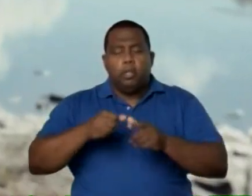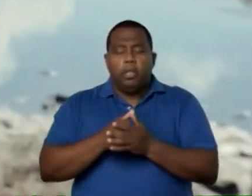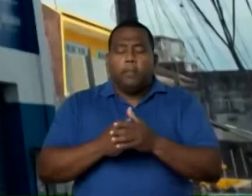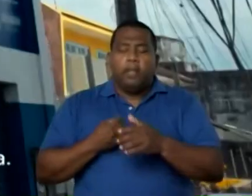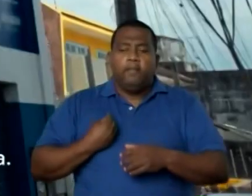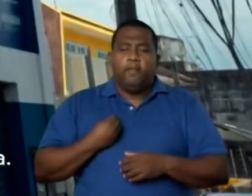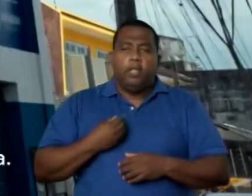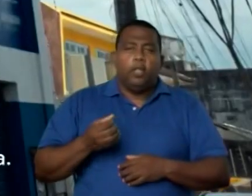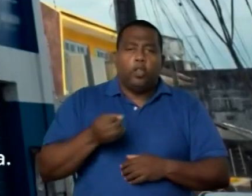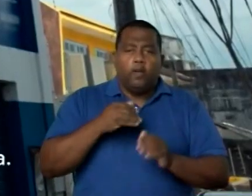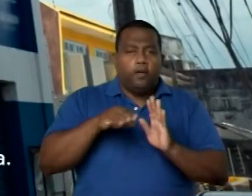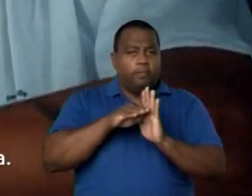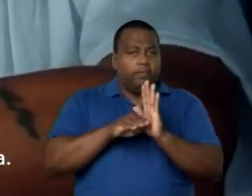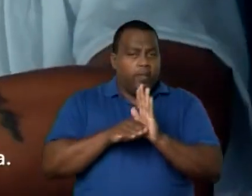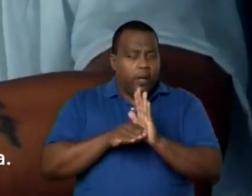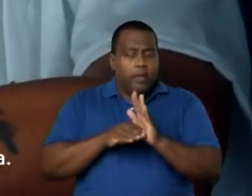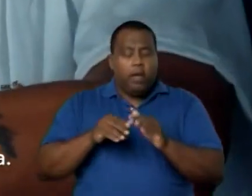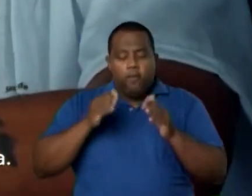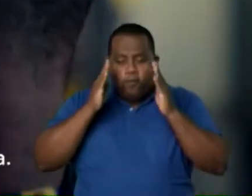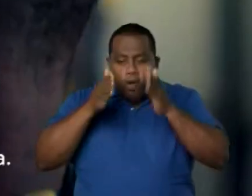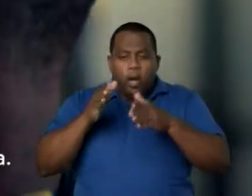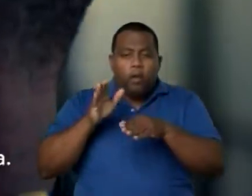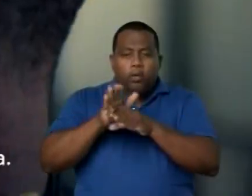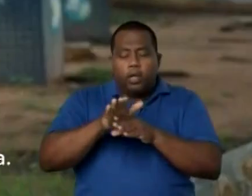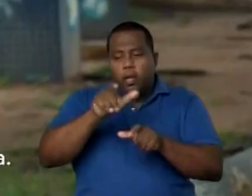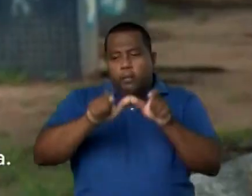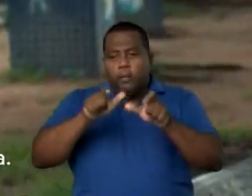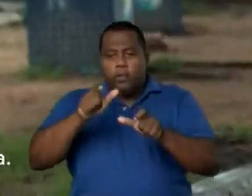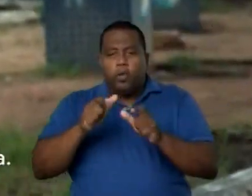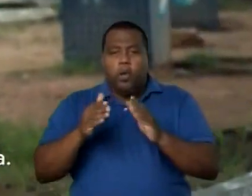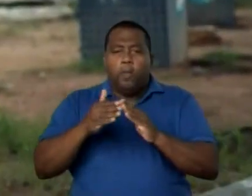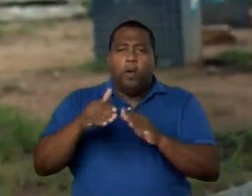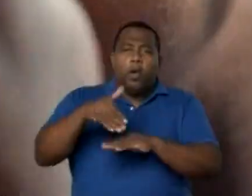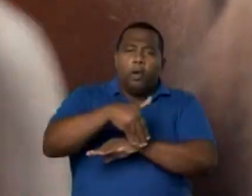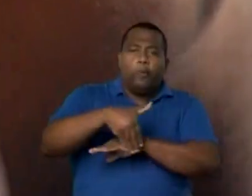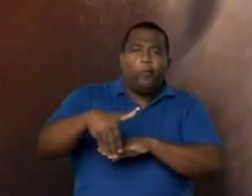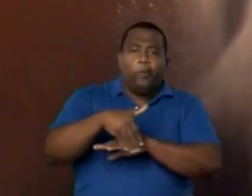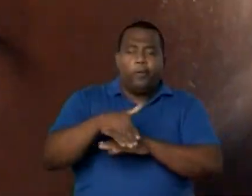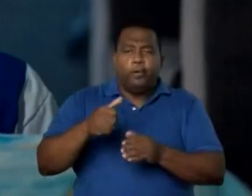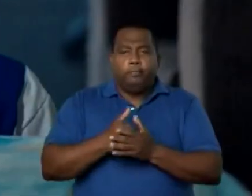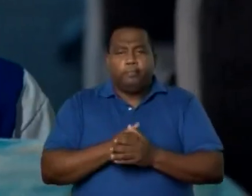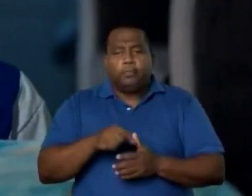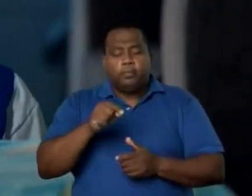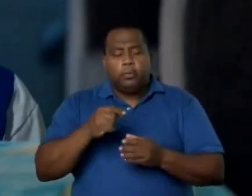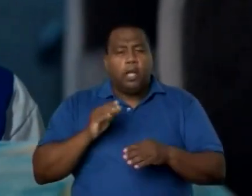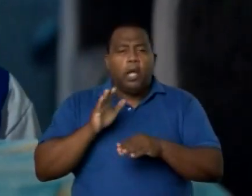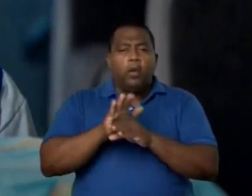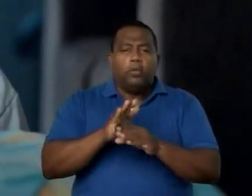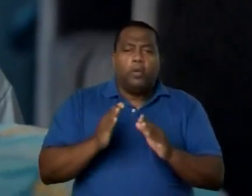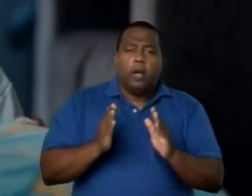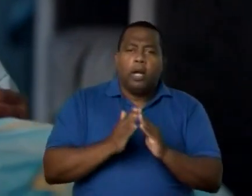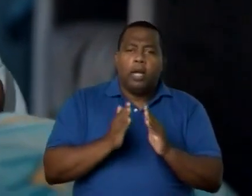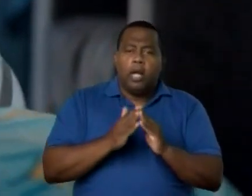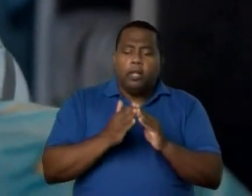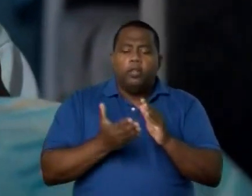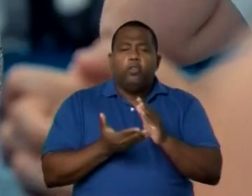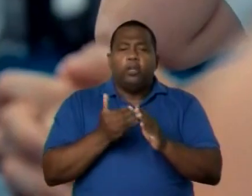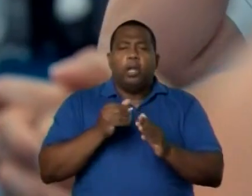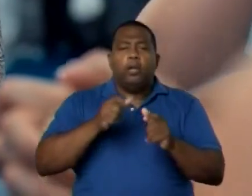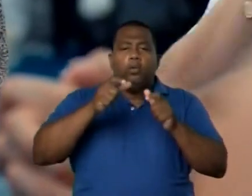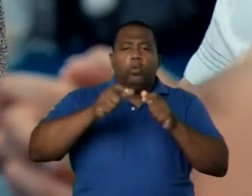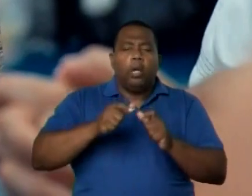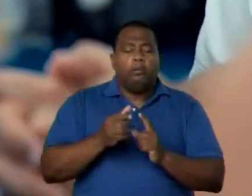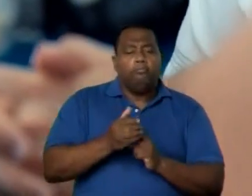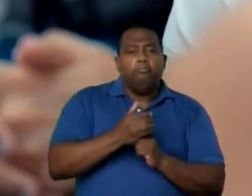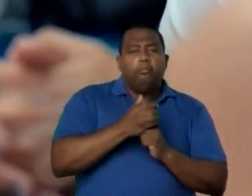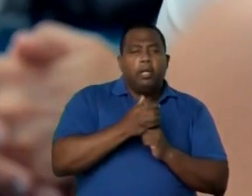programa Vida Nova, que tem como foco ajudar as pessoas em situação de rua. É, deu proporcionar uma casa para ele, tirar ele do abrigo.